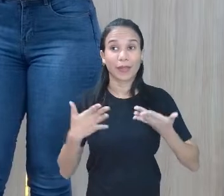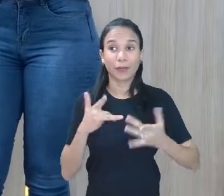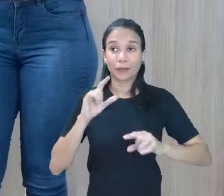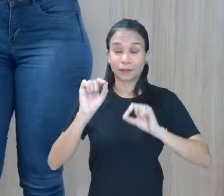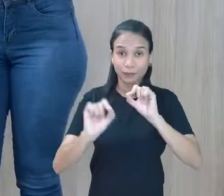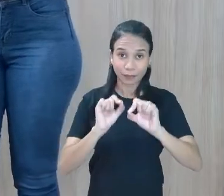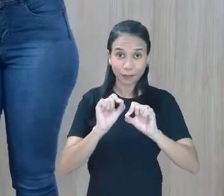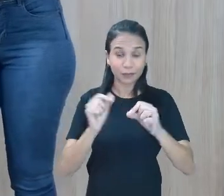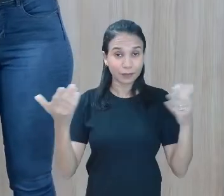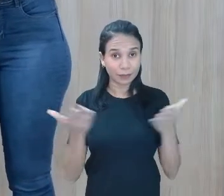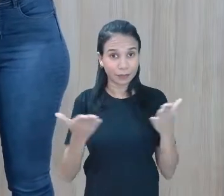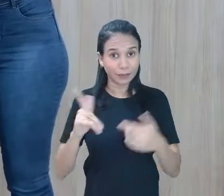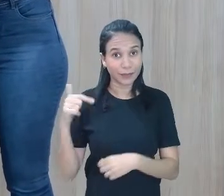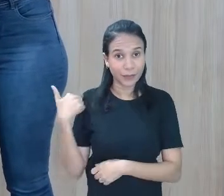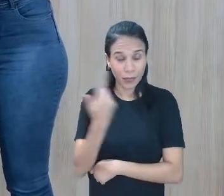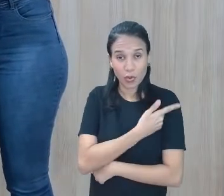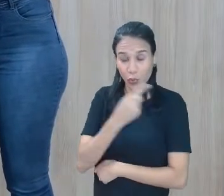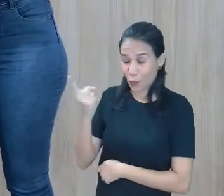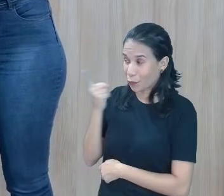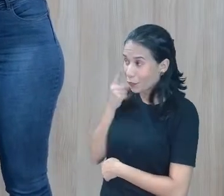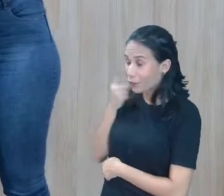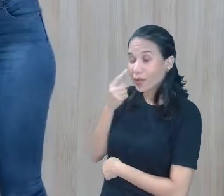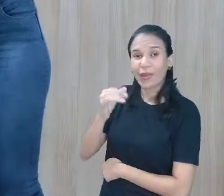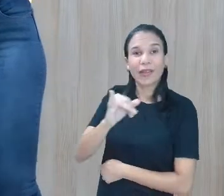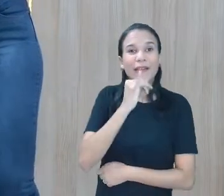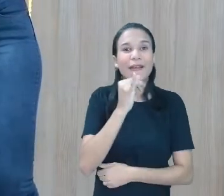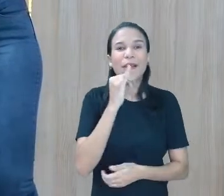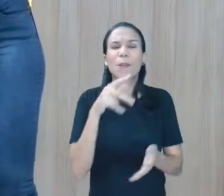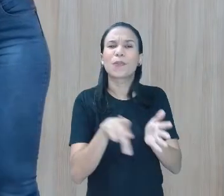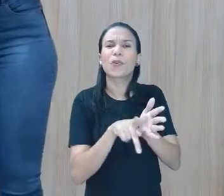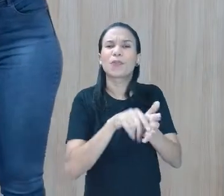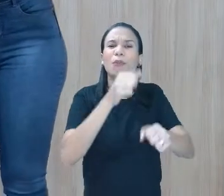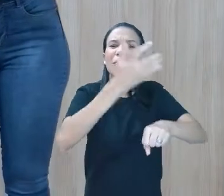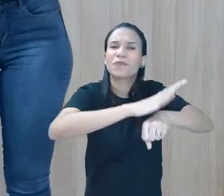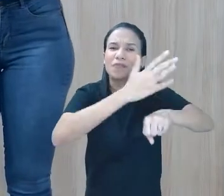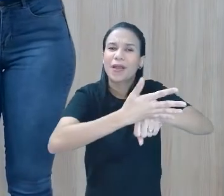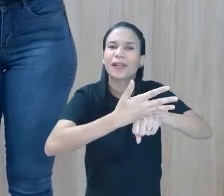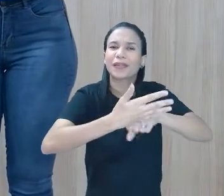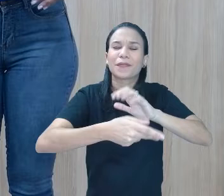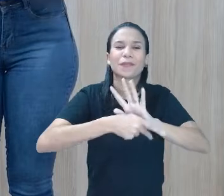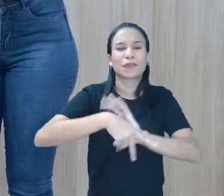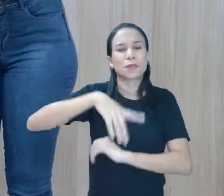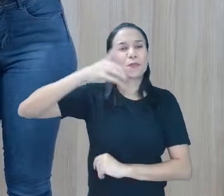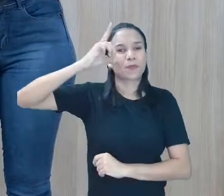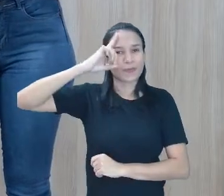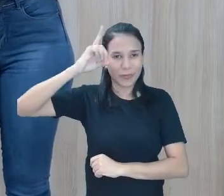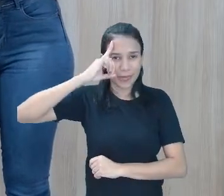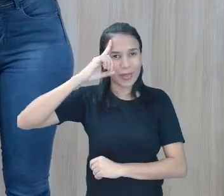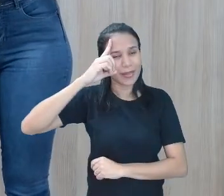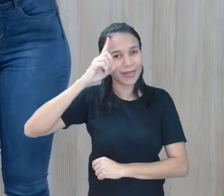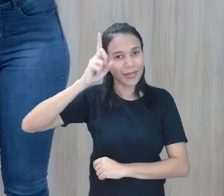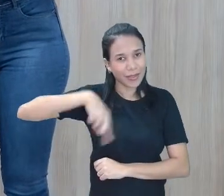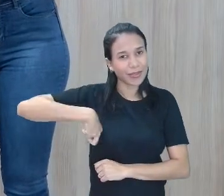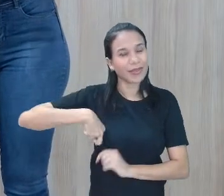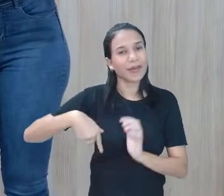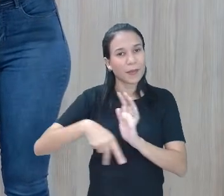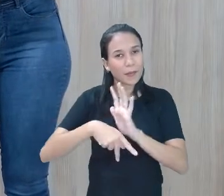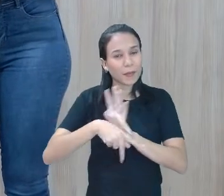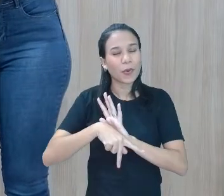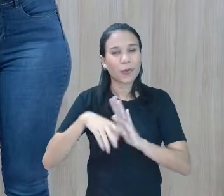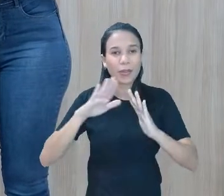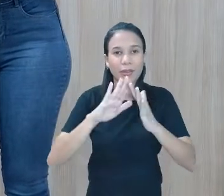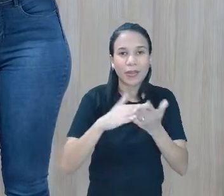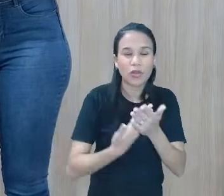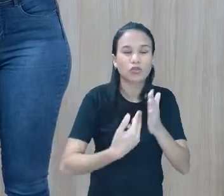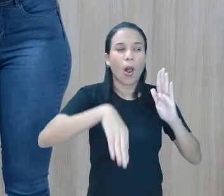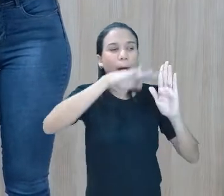Então, agora a gente vai ver alguns exemplos de atividades que a gente faz no nosso dia a dia, que a gente faz na nossa rotina da escola,